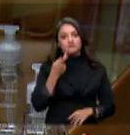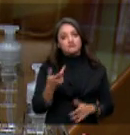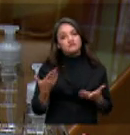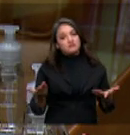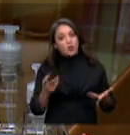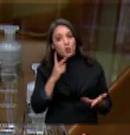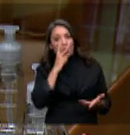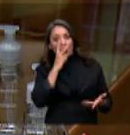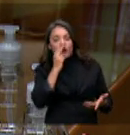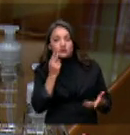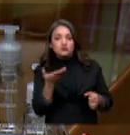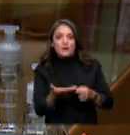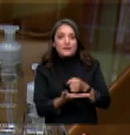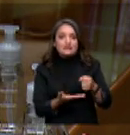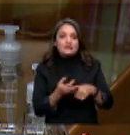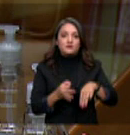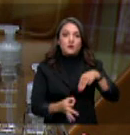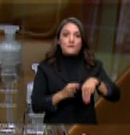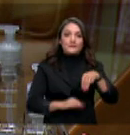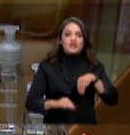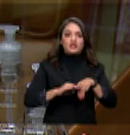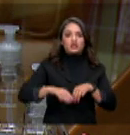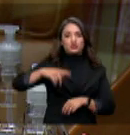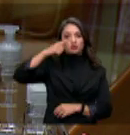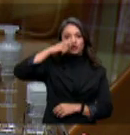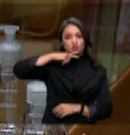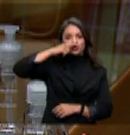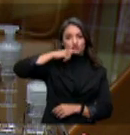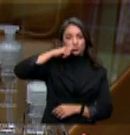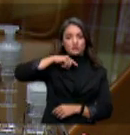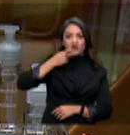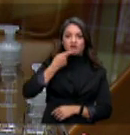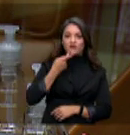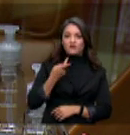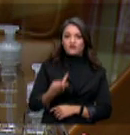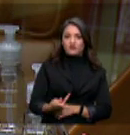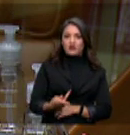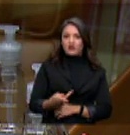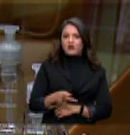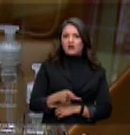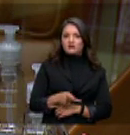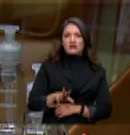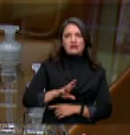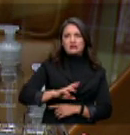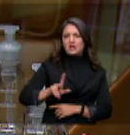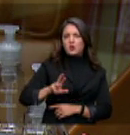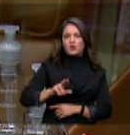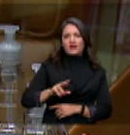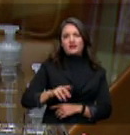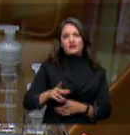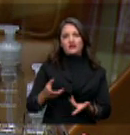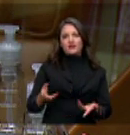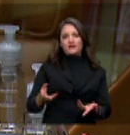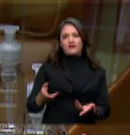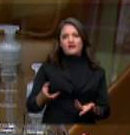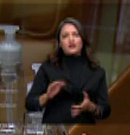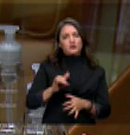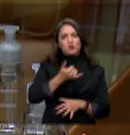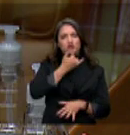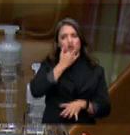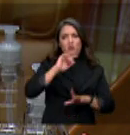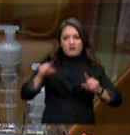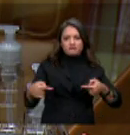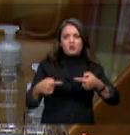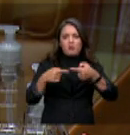que os princípios que o ministro Gilmar põe não me parecem, de alguma forma, diferentes daquelas que eu também aproveito para os